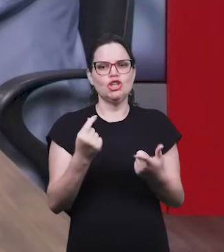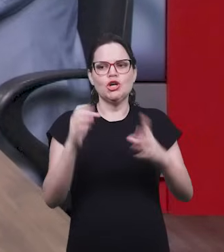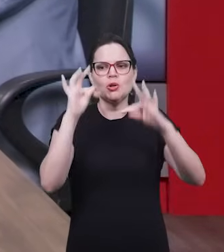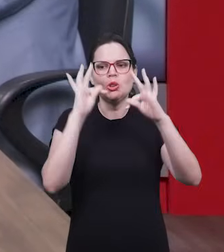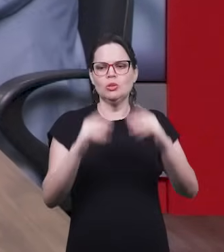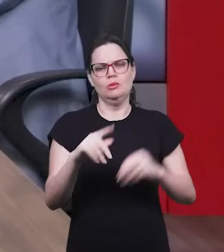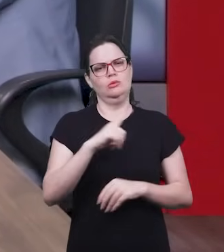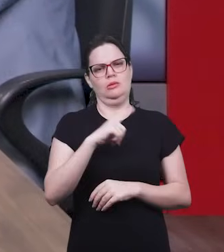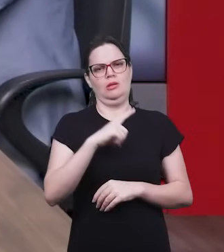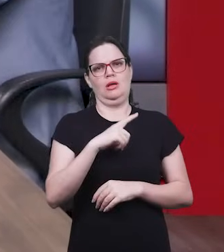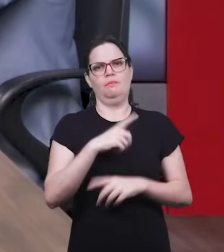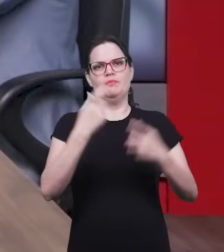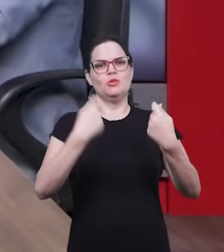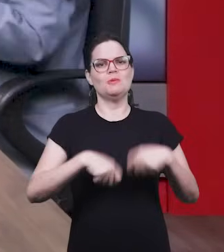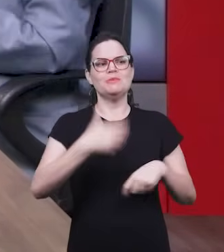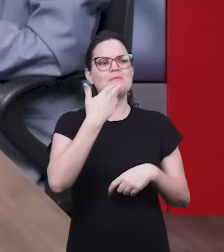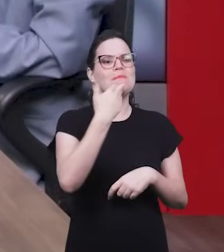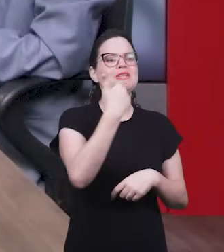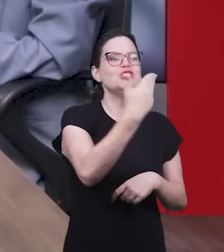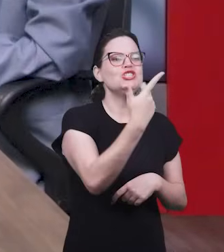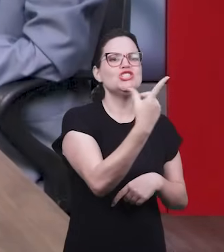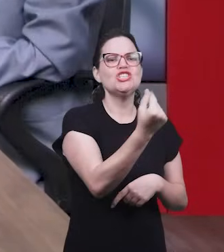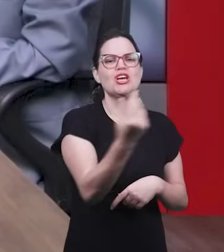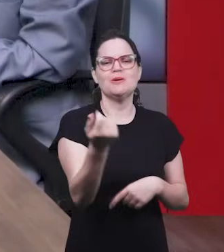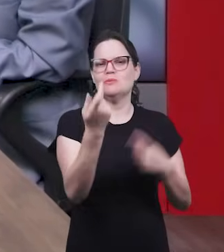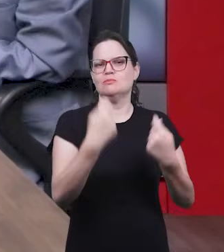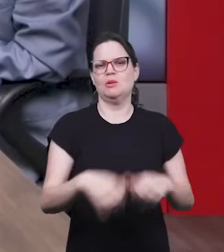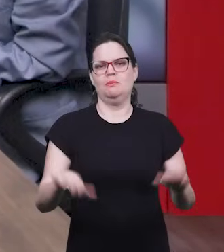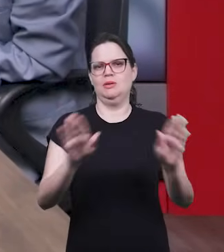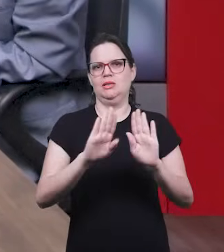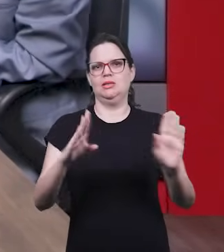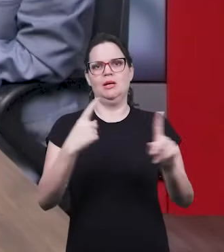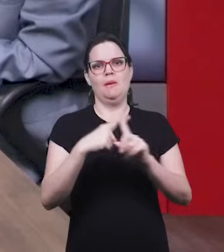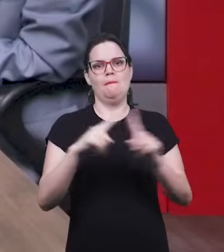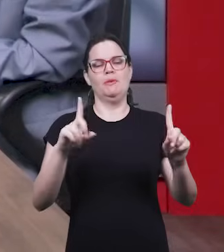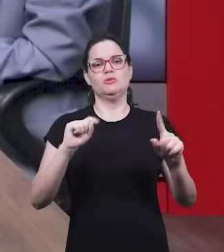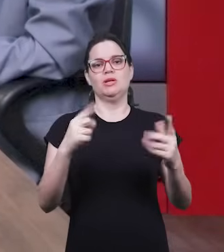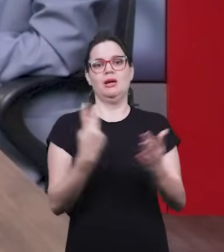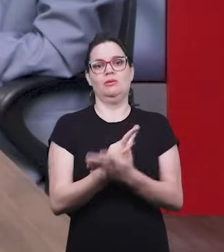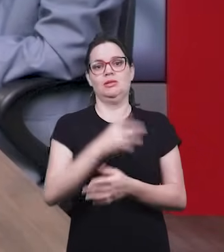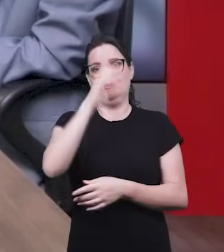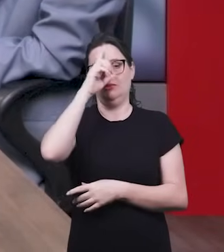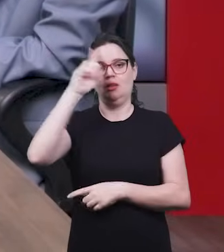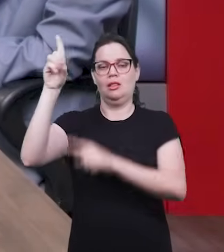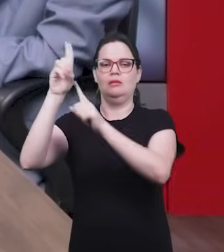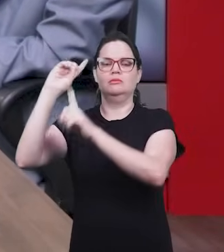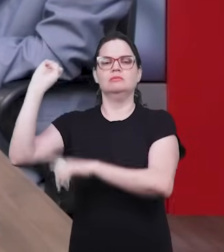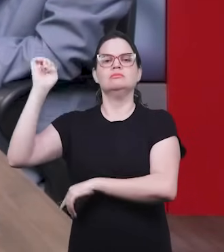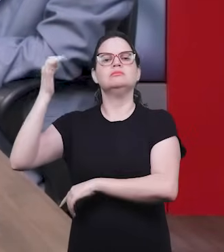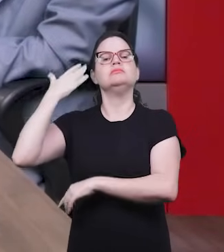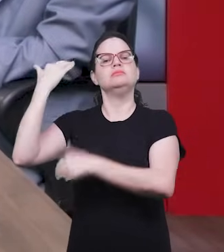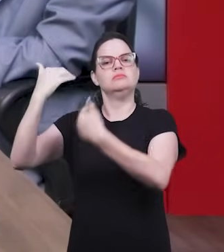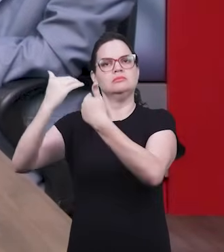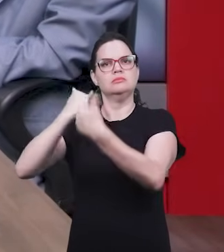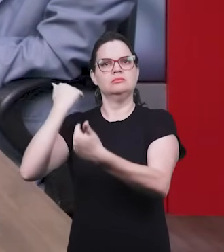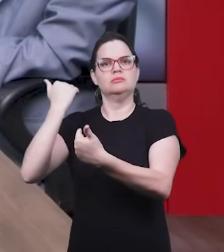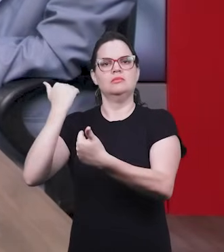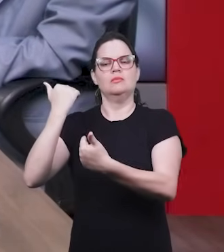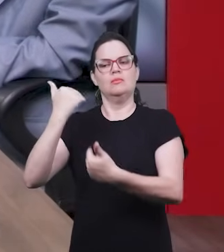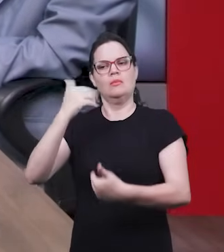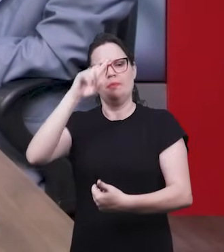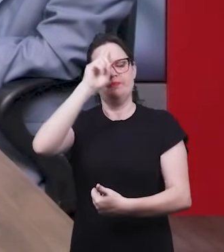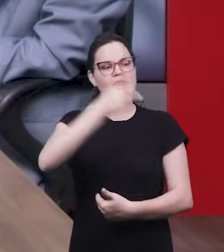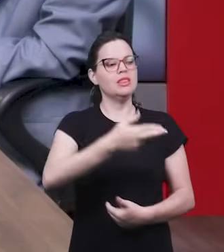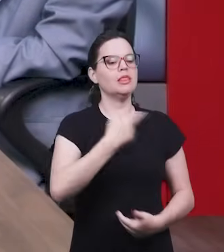tudo. Não precisamos pedir dinheiro nunca. Mas isso é uma orientação também de Deus, né? Na época, não